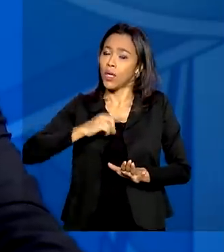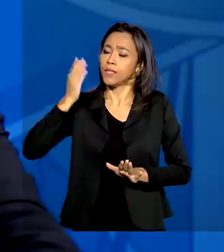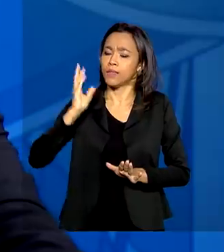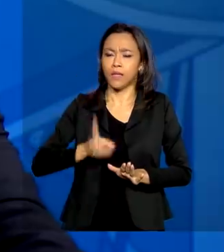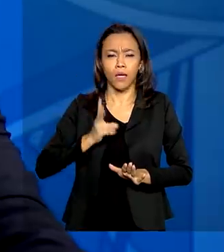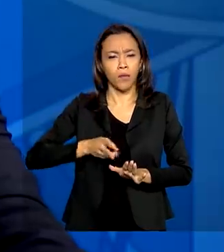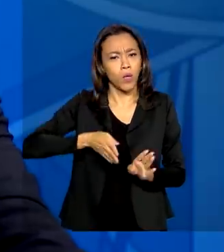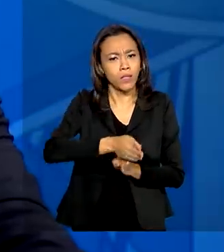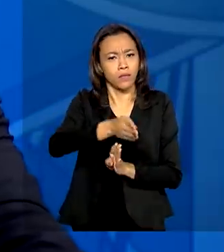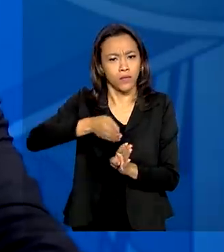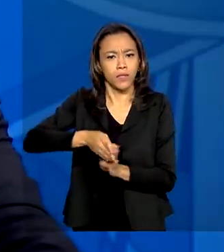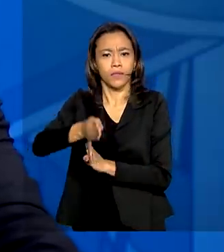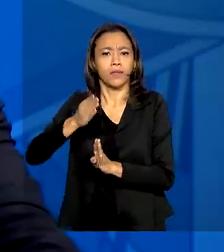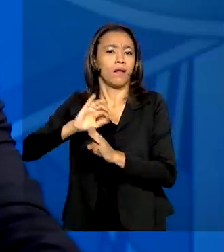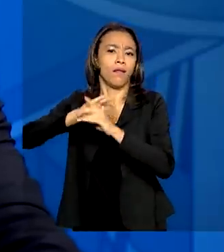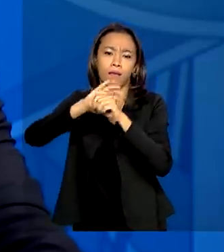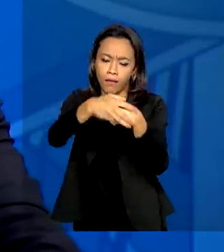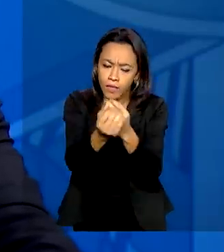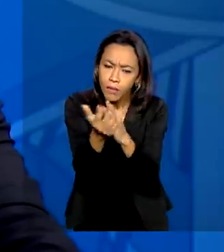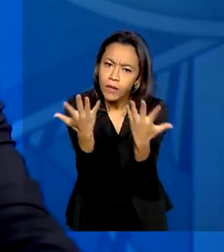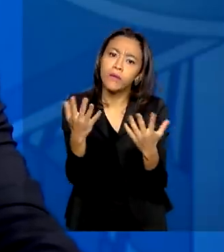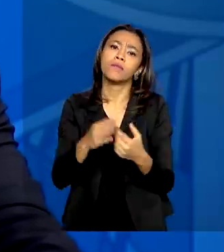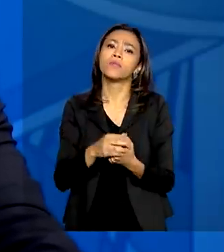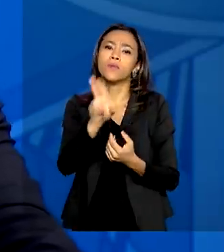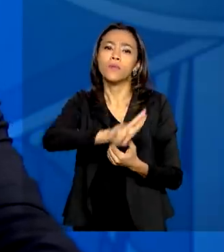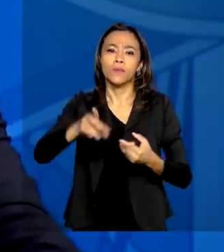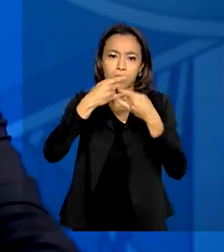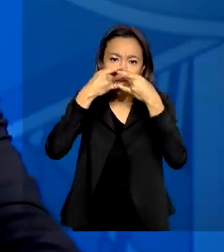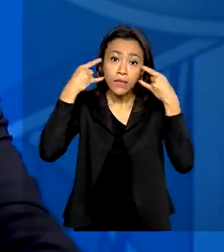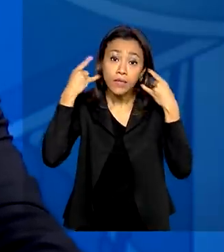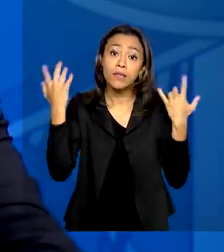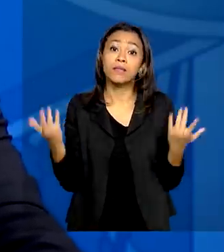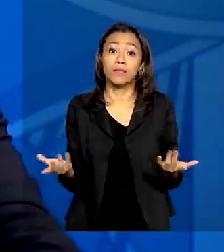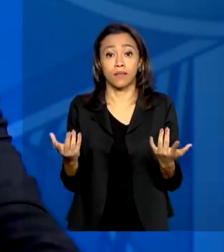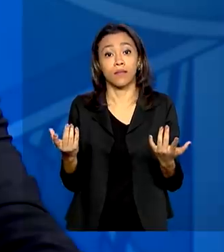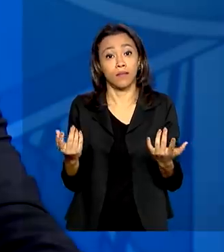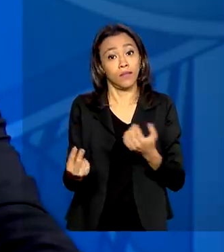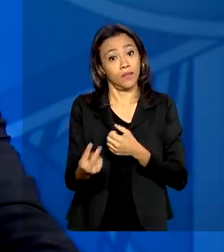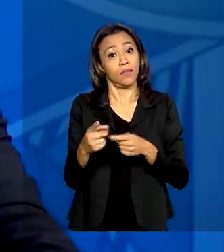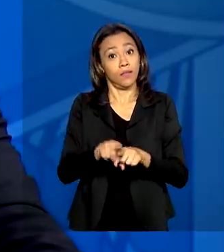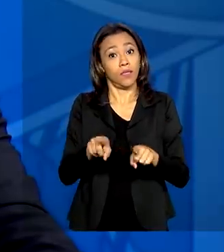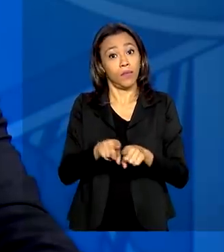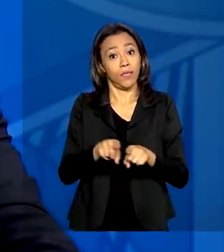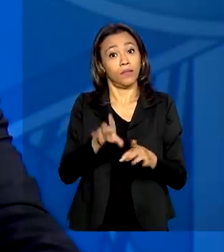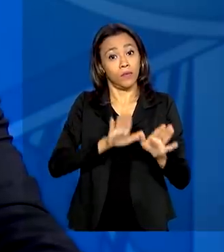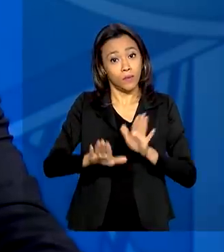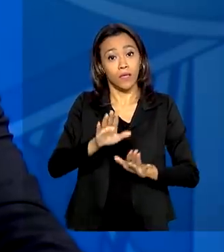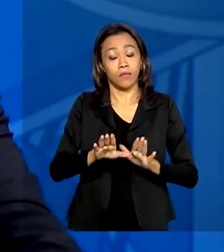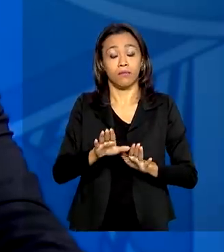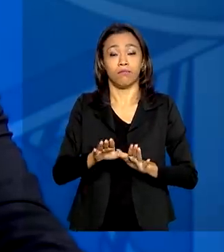sistematicamente. Lavar as mãos, usar máscara e fazer as medidas de etiqueta respiratória.